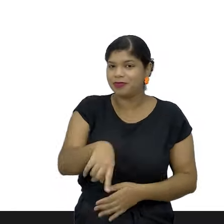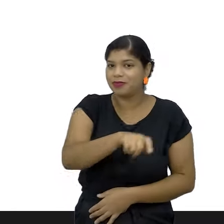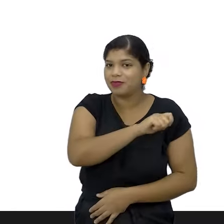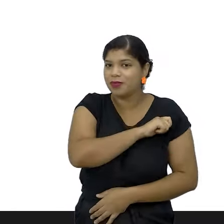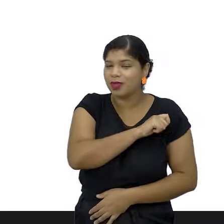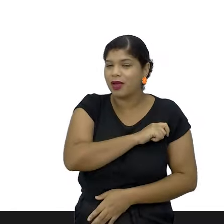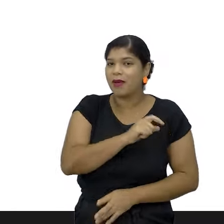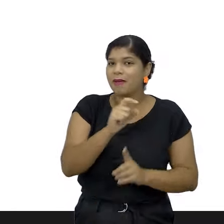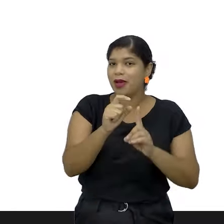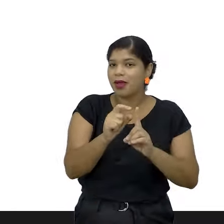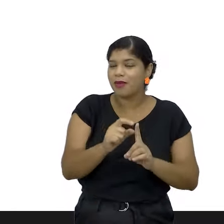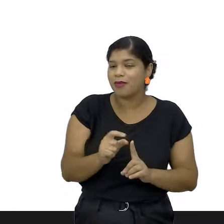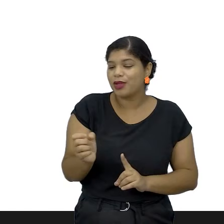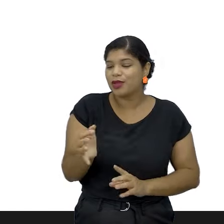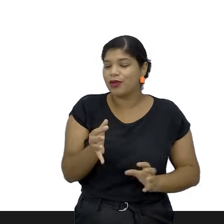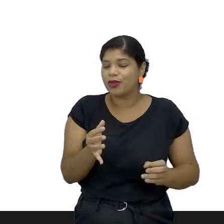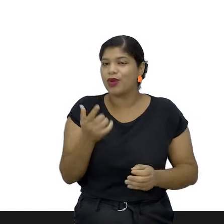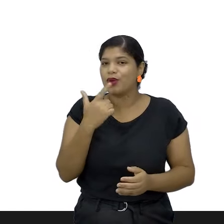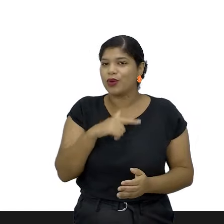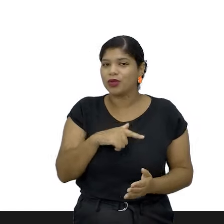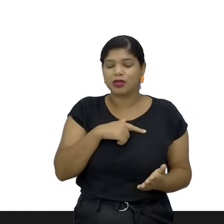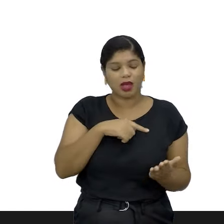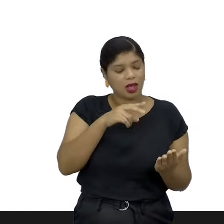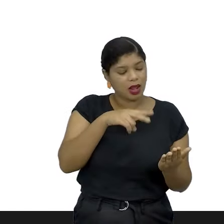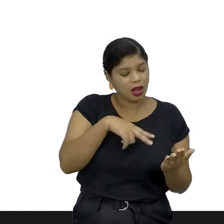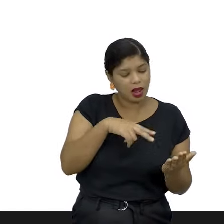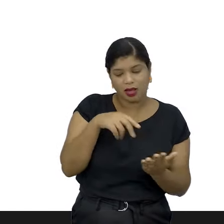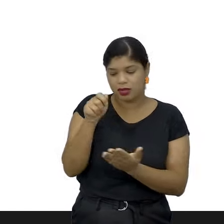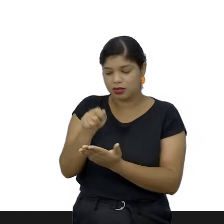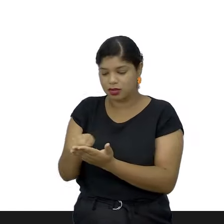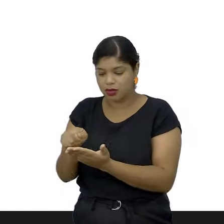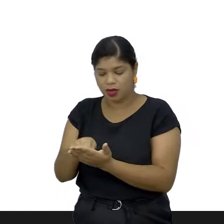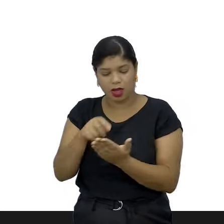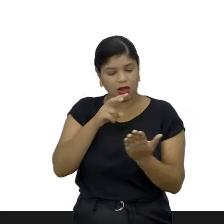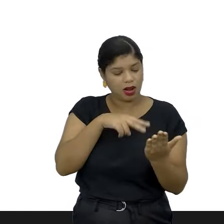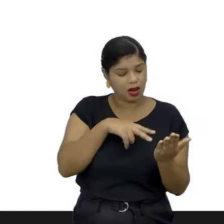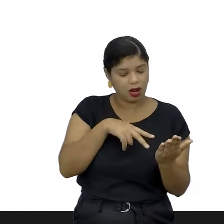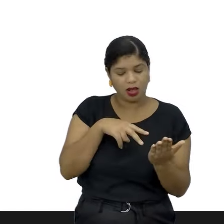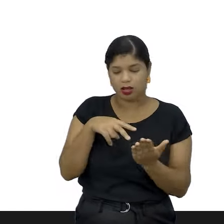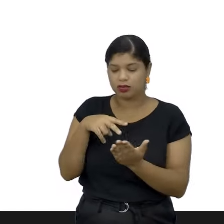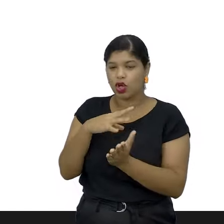nesse momento, para que eles consigam mobilizar essas habilidades e